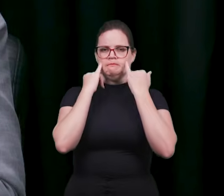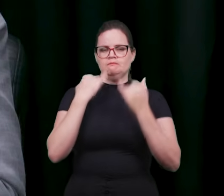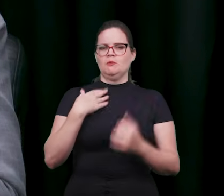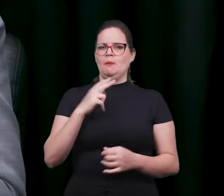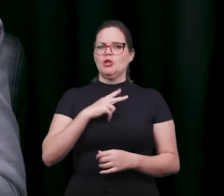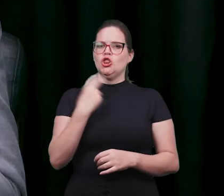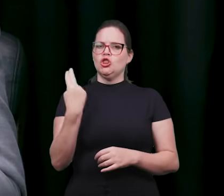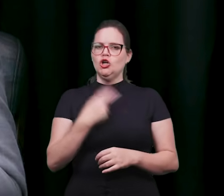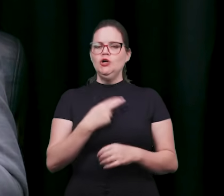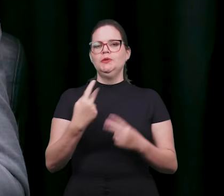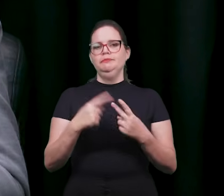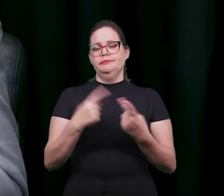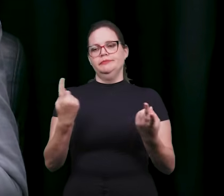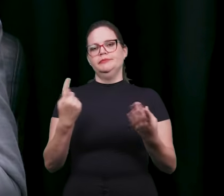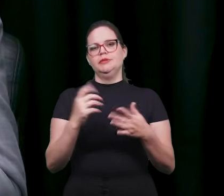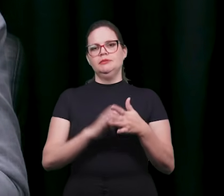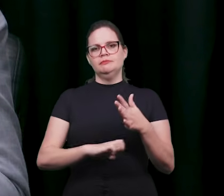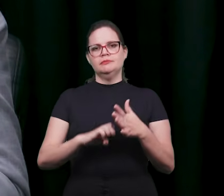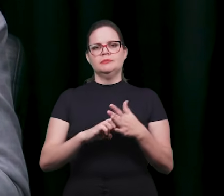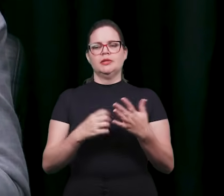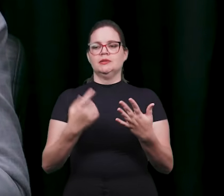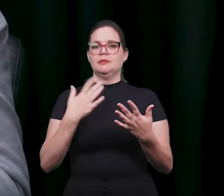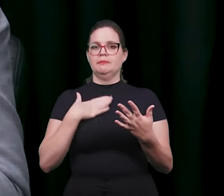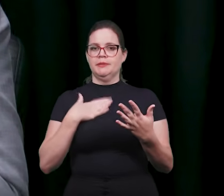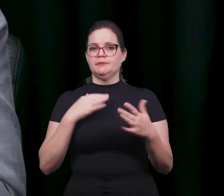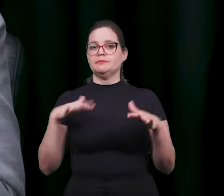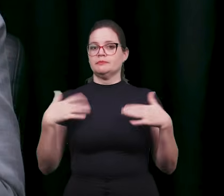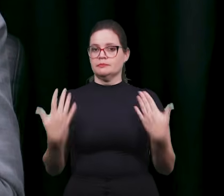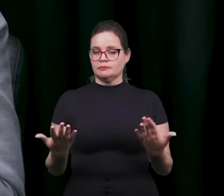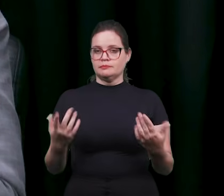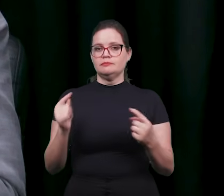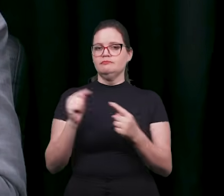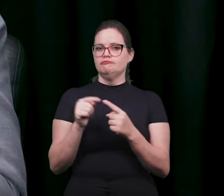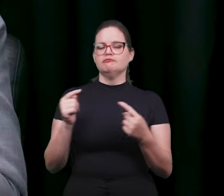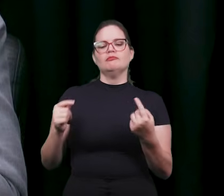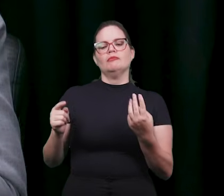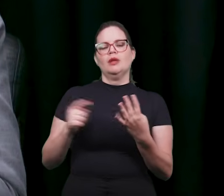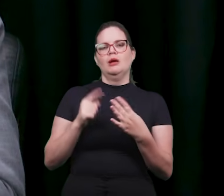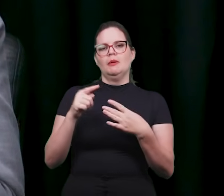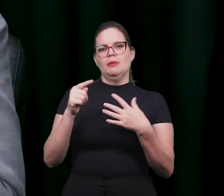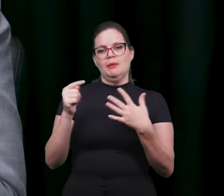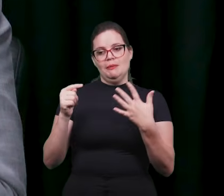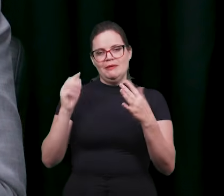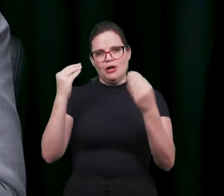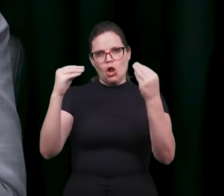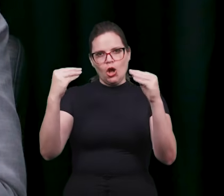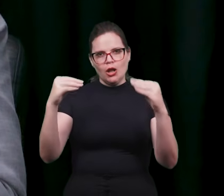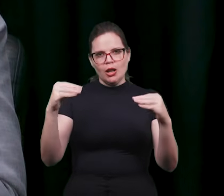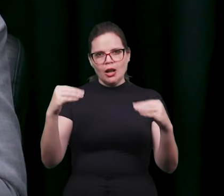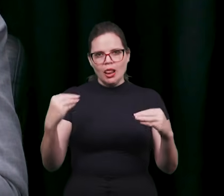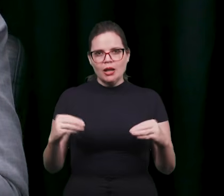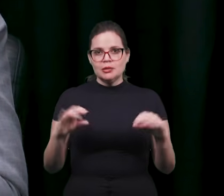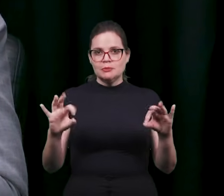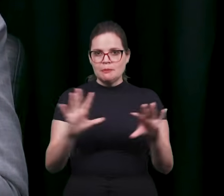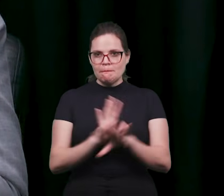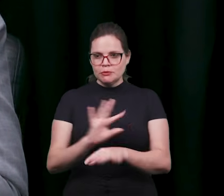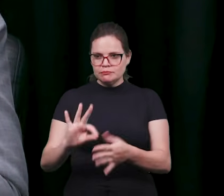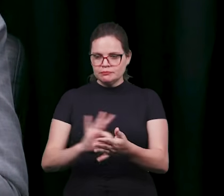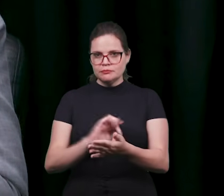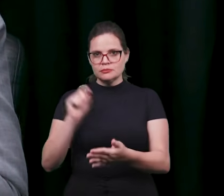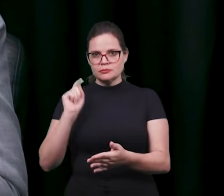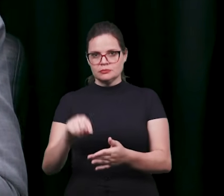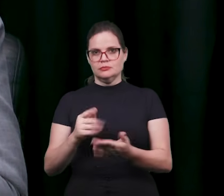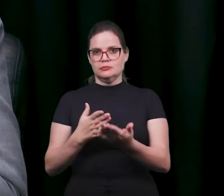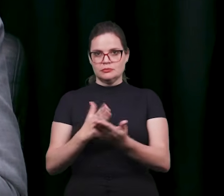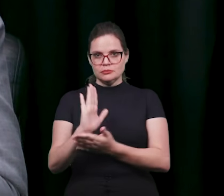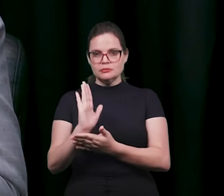empresa, e ali dentro daquilo que é possível que o MEI possa executar, você recebe um CNPJ sem necessidade